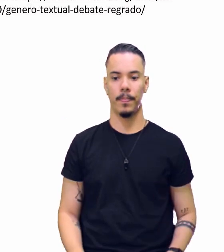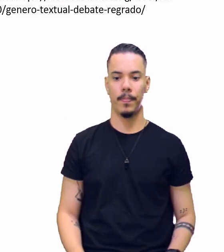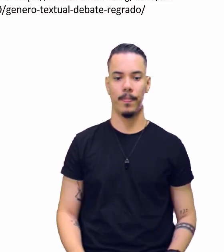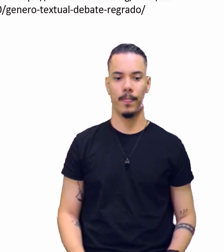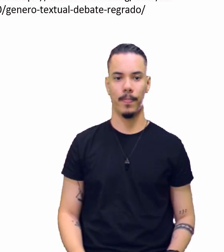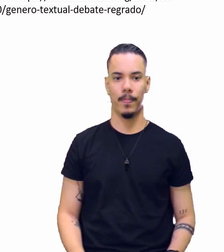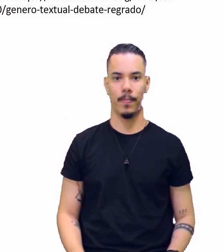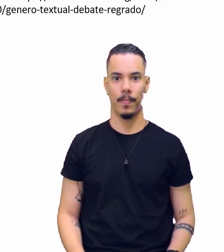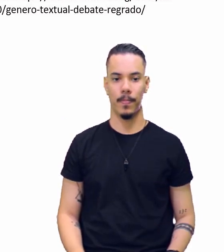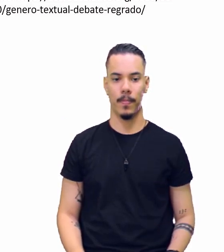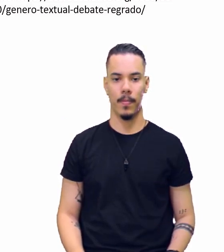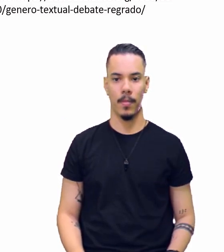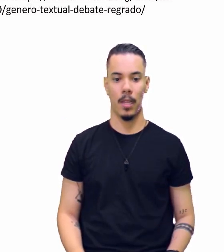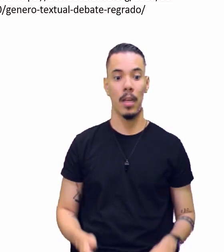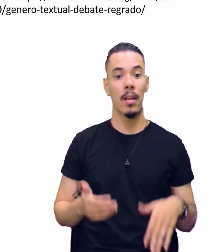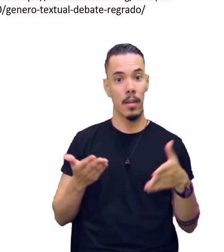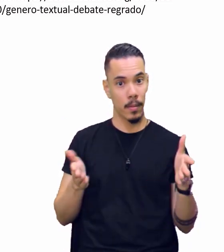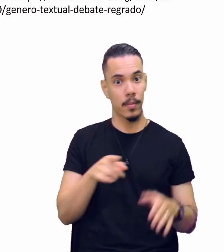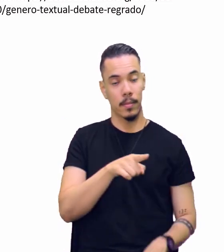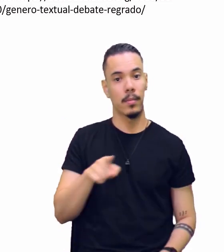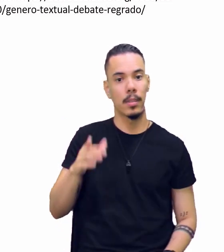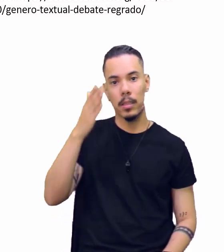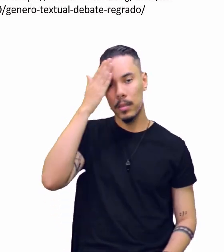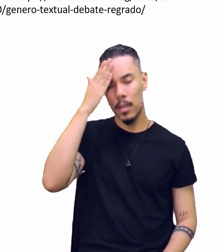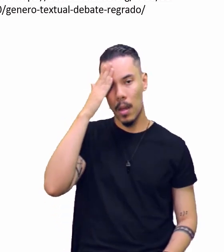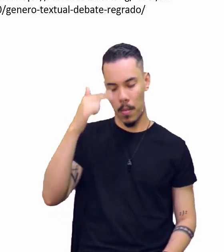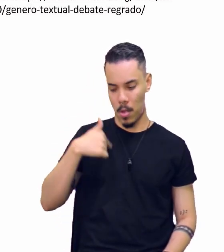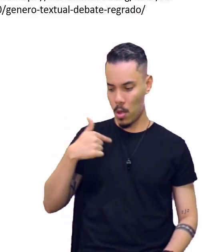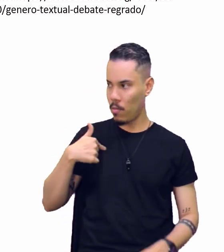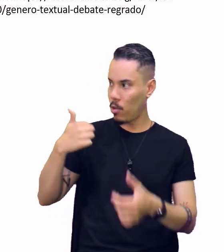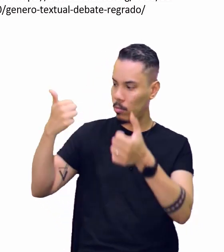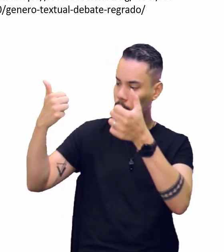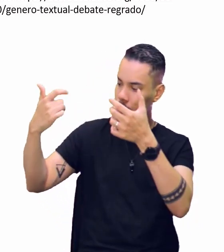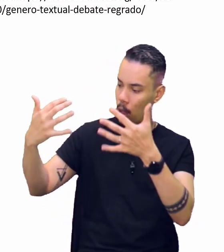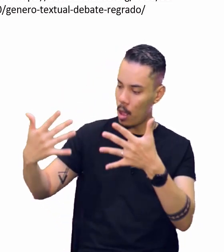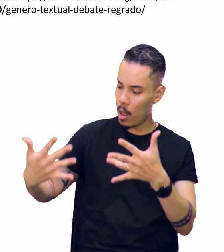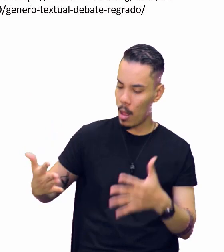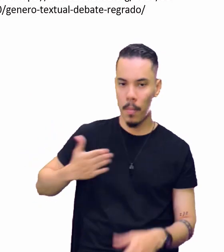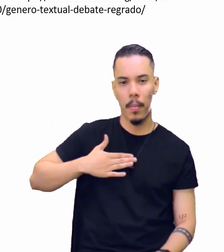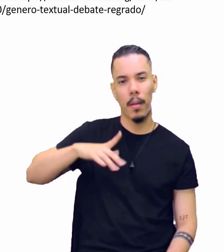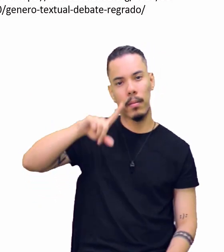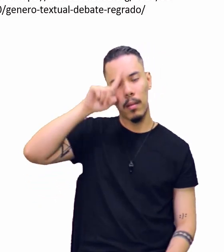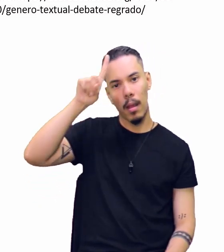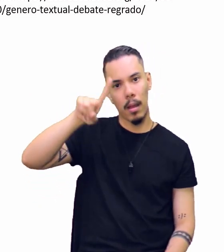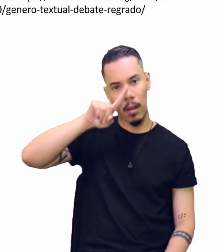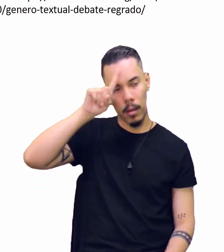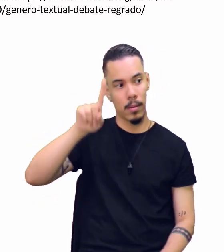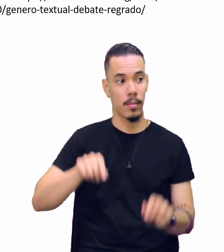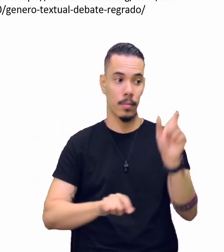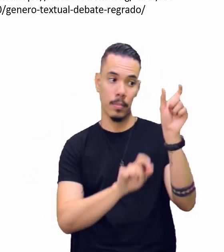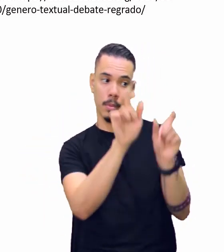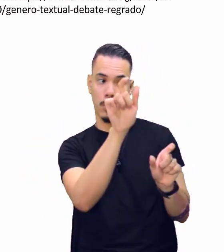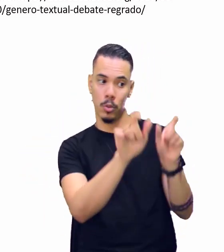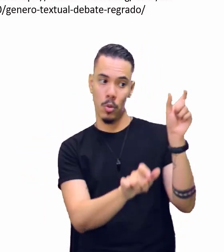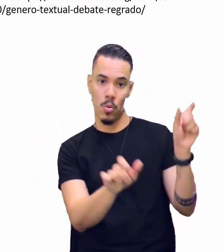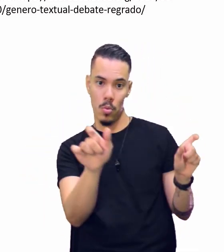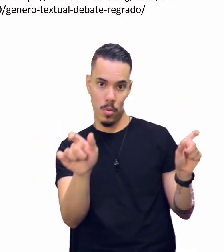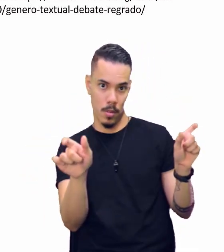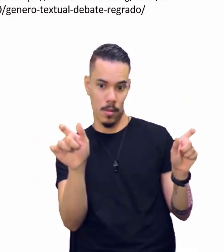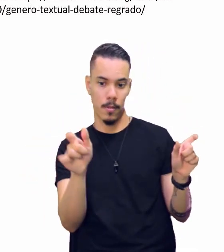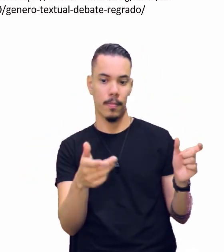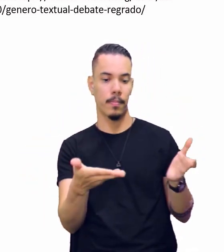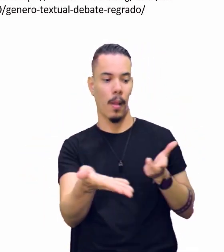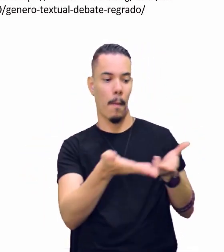certo? Então, já sabe, você vai expor as suas ideias ao outro, né? Quem